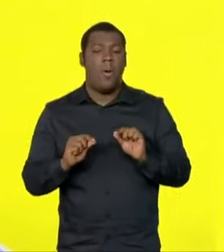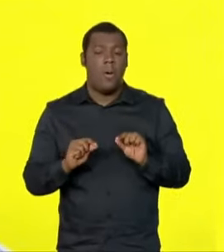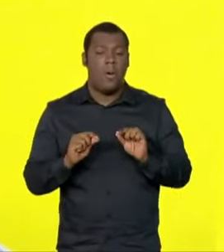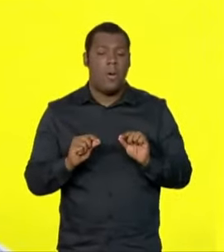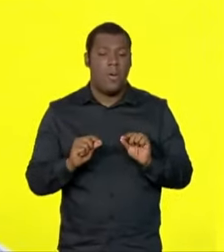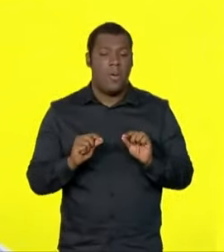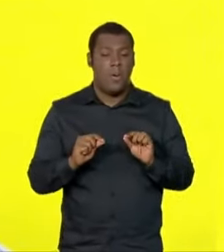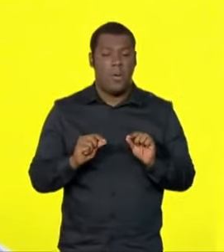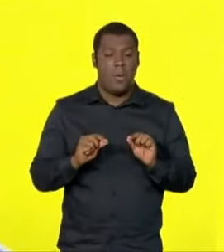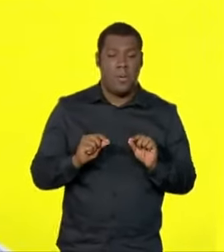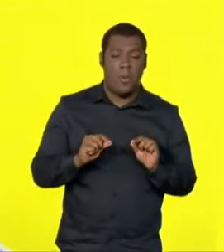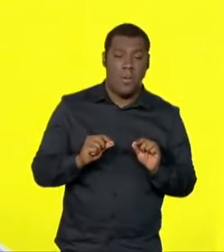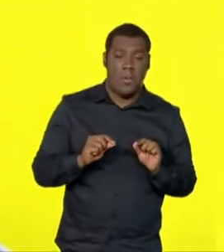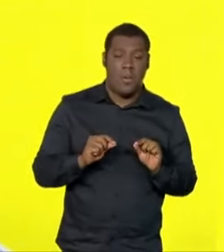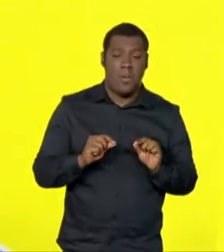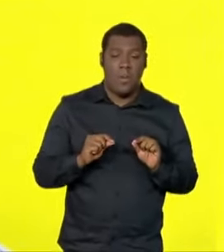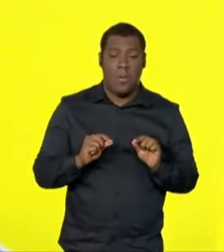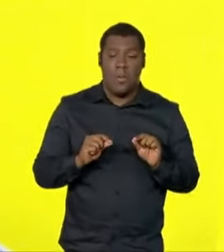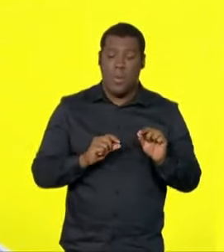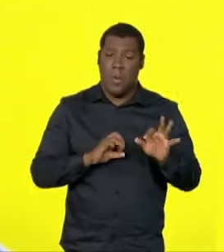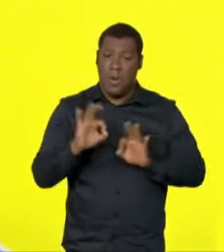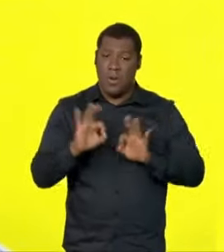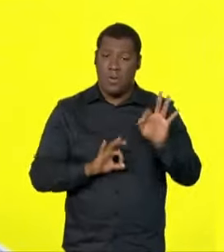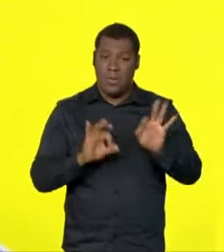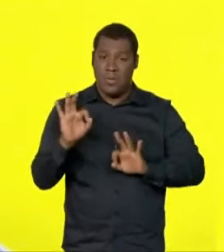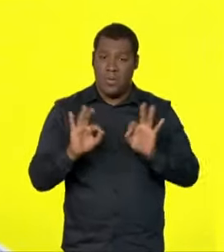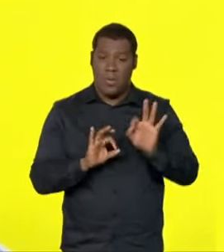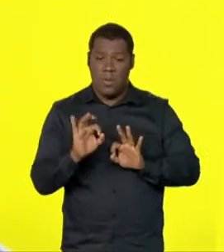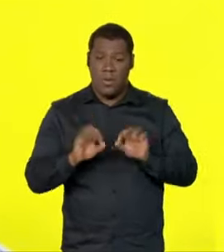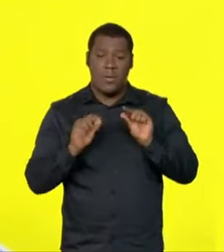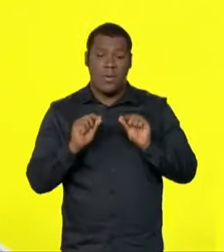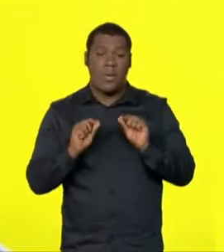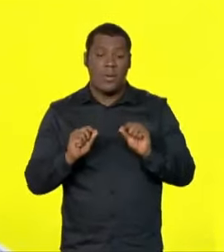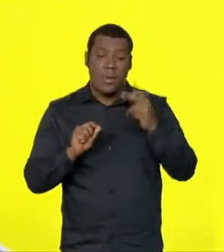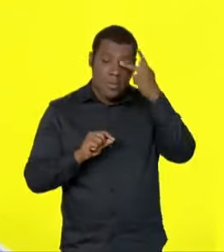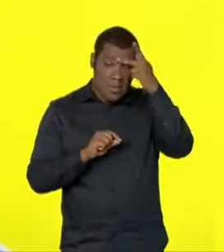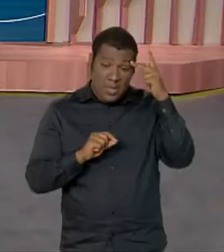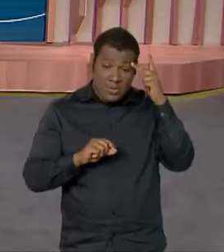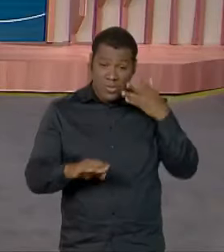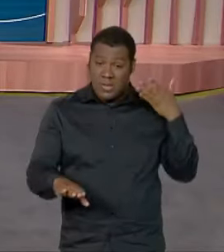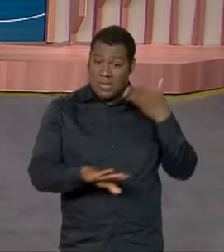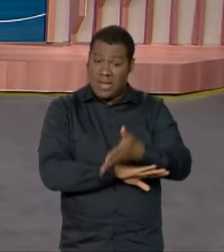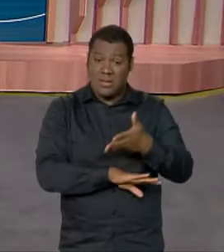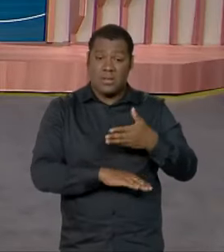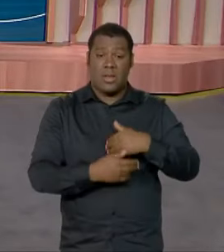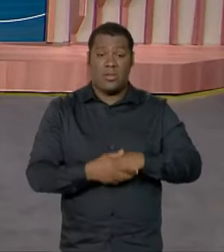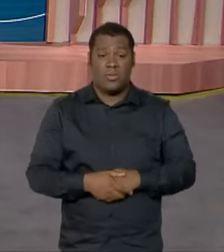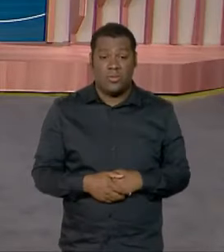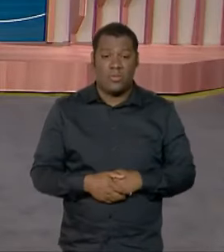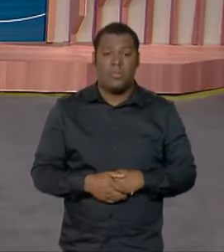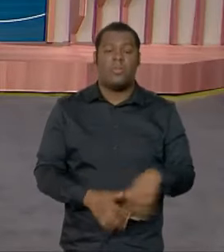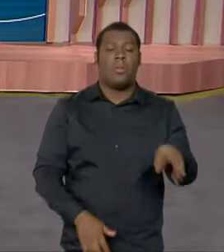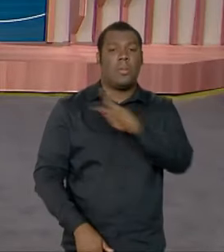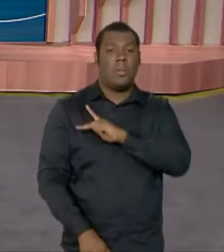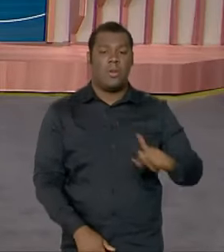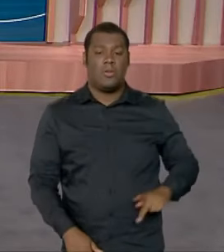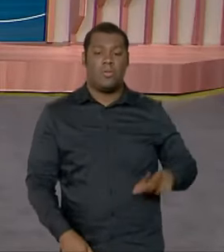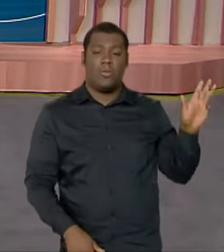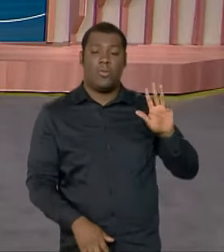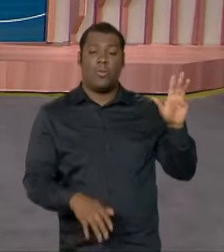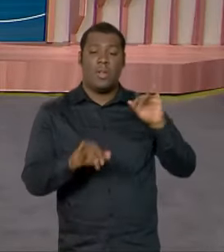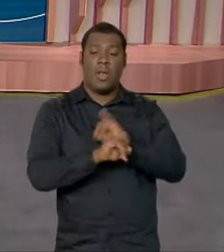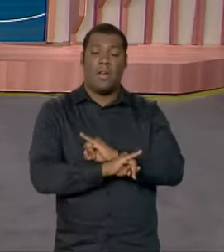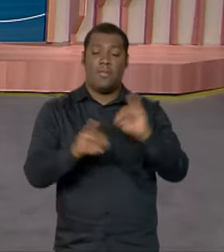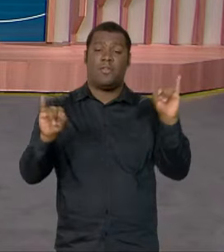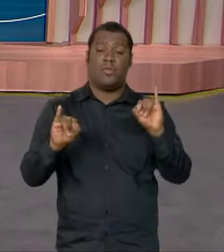variação que rompa as barreiras, né, dessa banda que vai ser desenvolvida. Já o presidente Lula